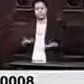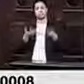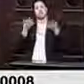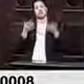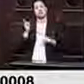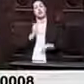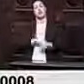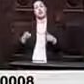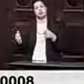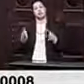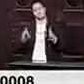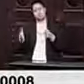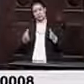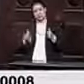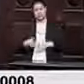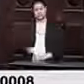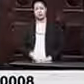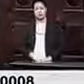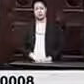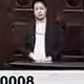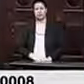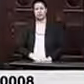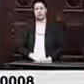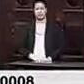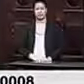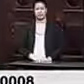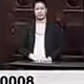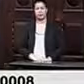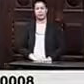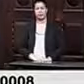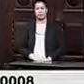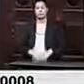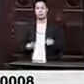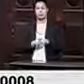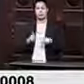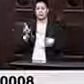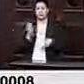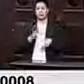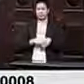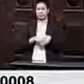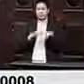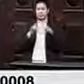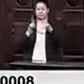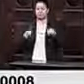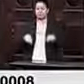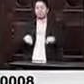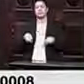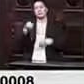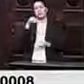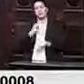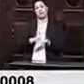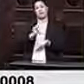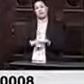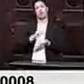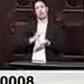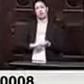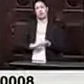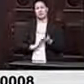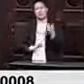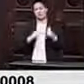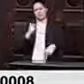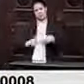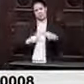na medida em que o próprio sistema penitenciário carece de servidores, de inspetores